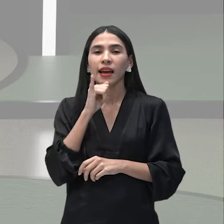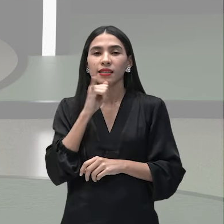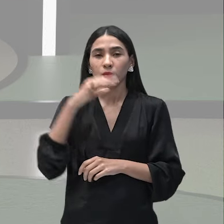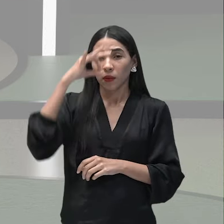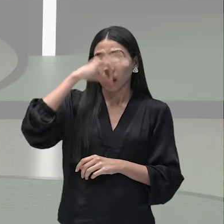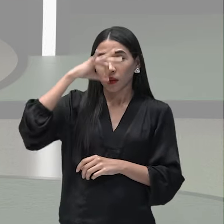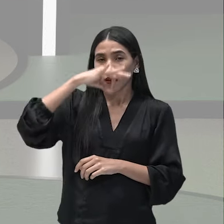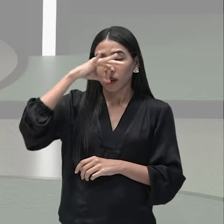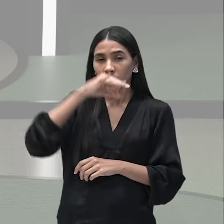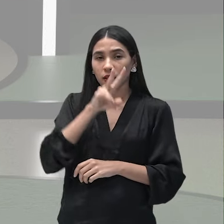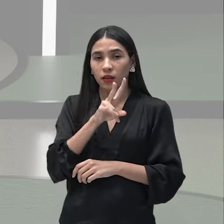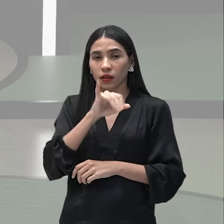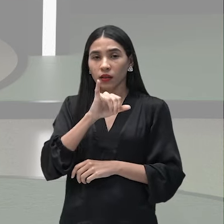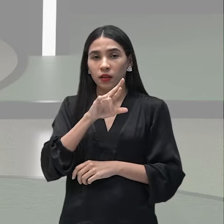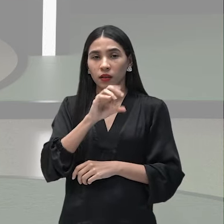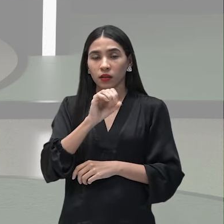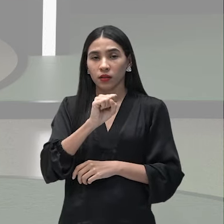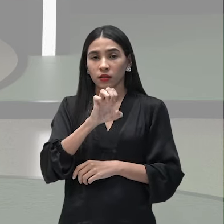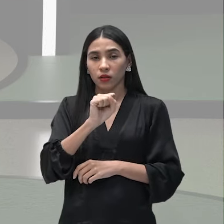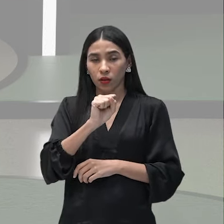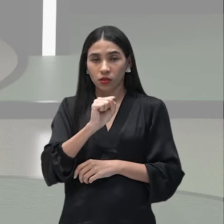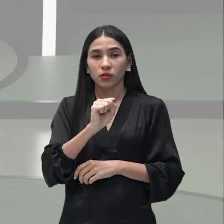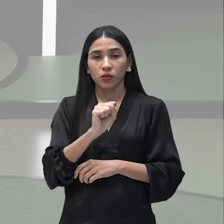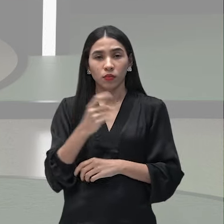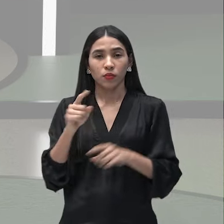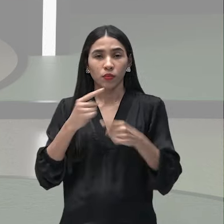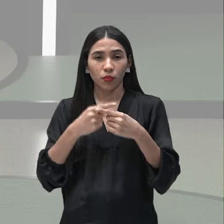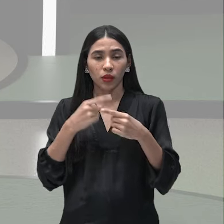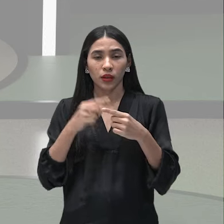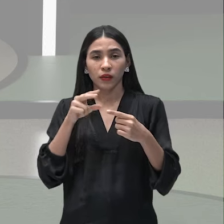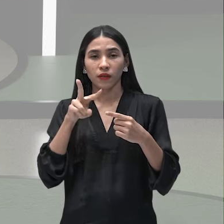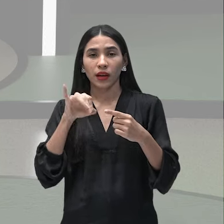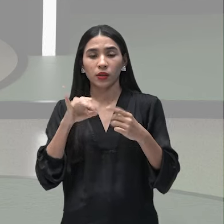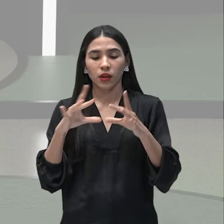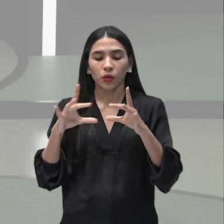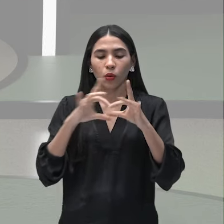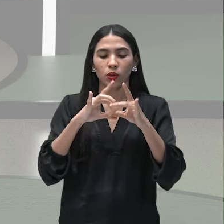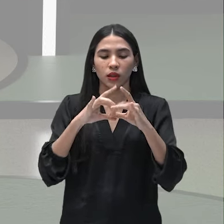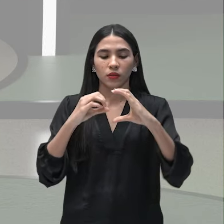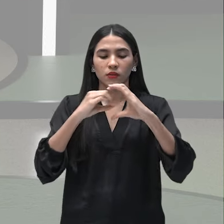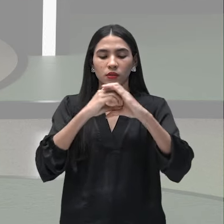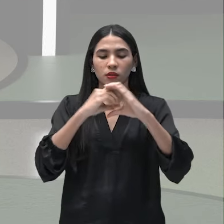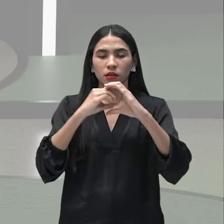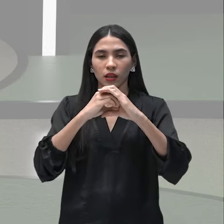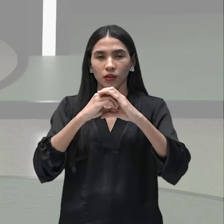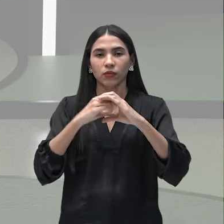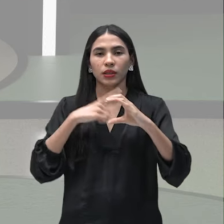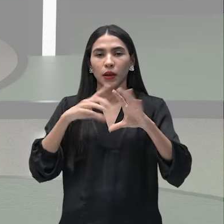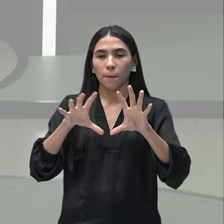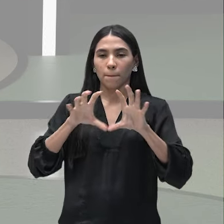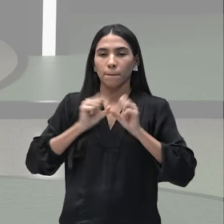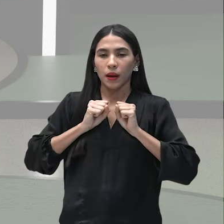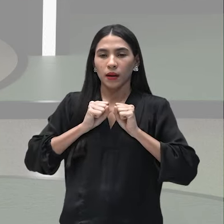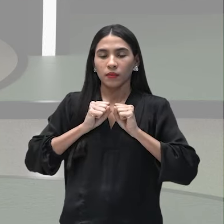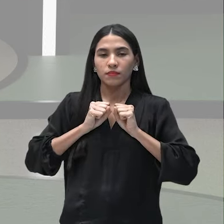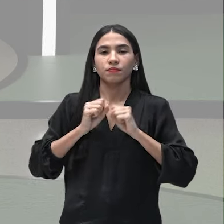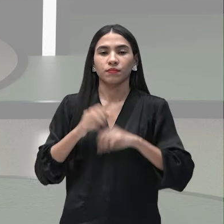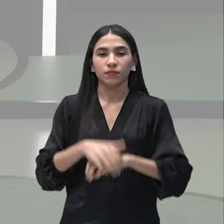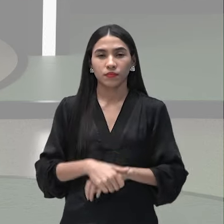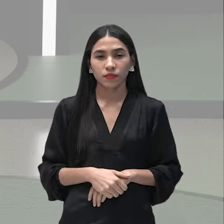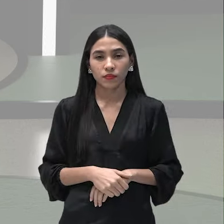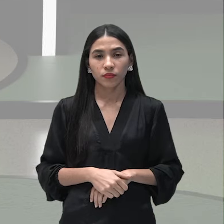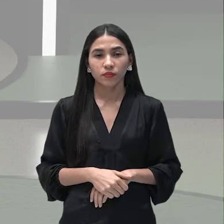né? Então eles são agentes infecciosos, porque como a gente viu, ele vai parasitar. Então ele vai ocasionar dano àquele organismo que ele está parasitando.